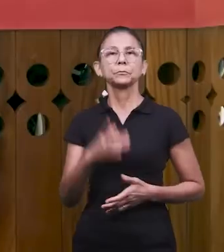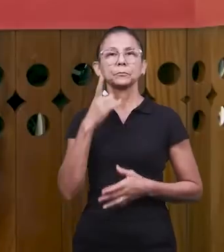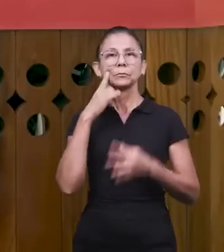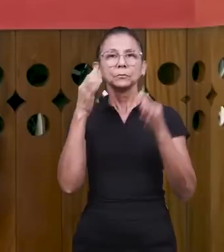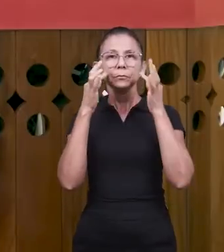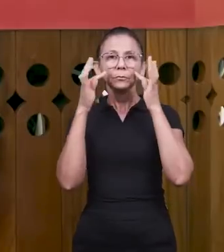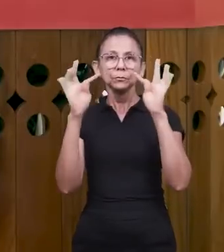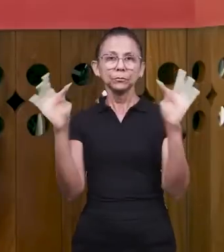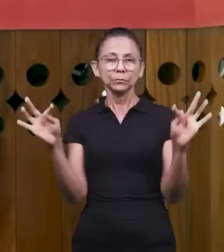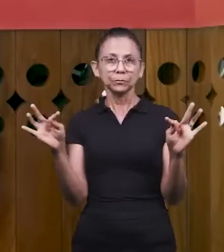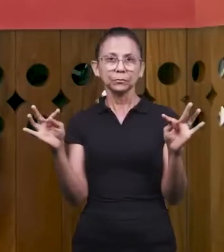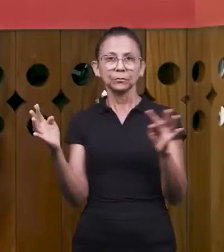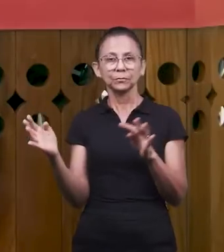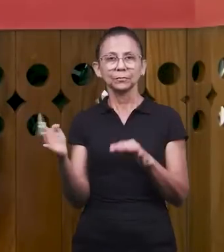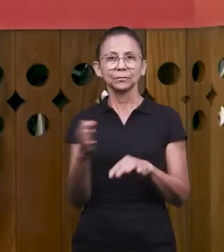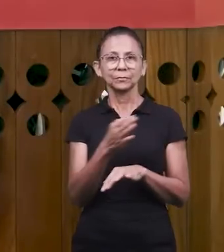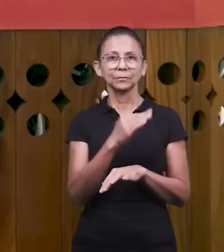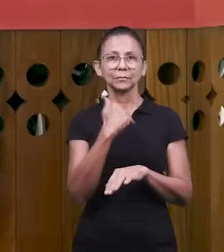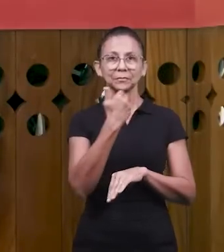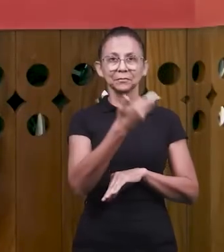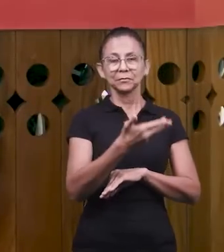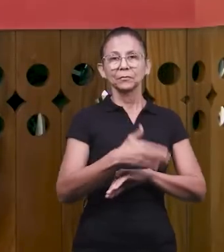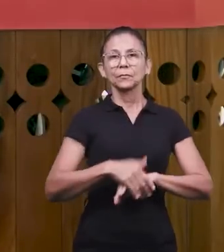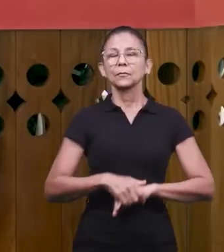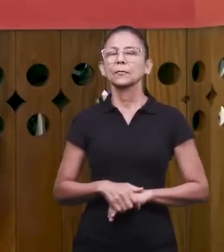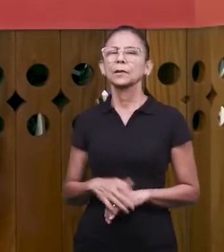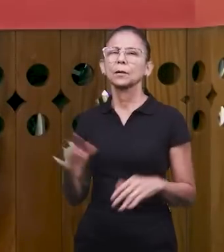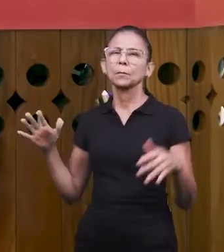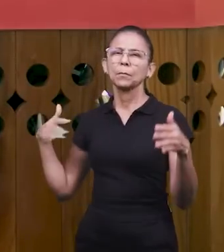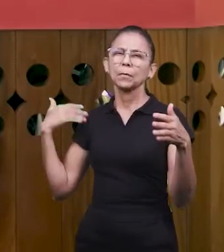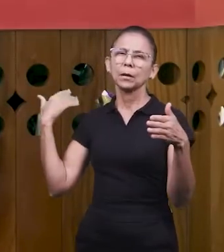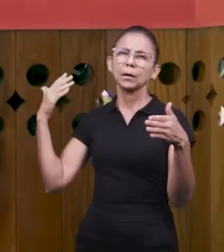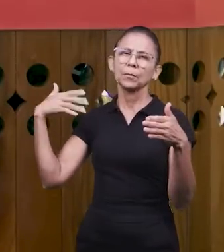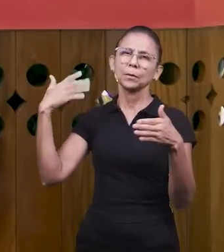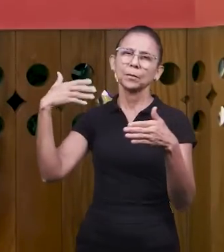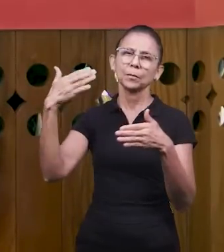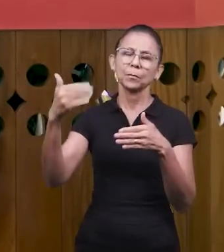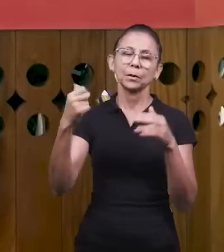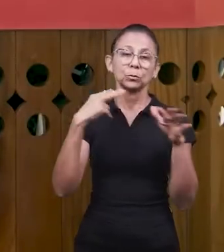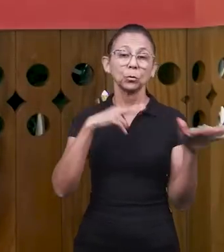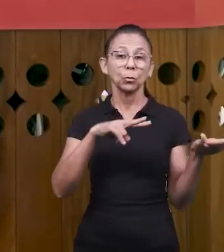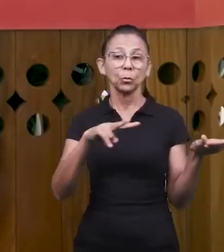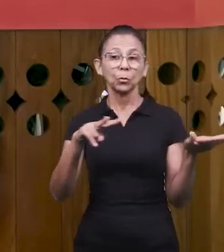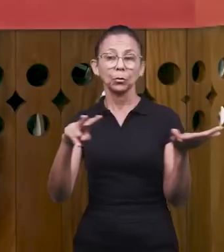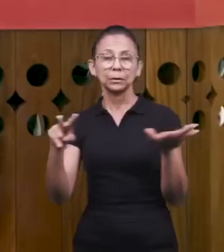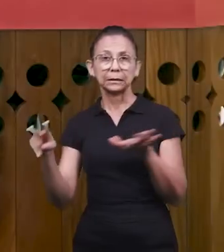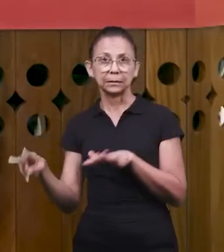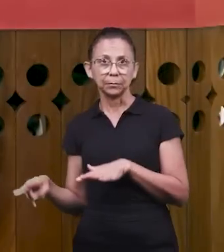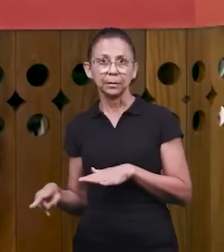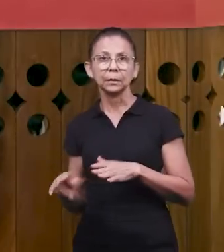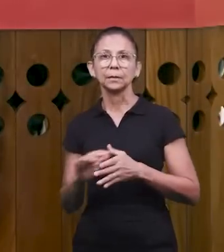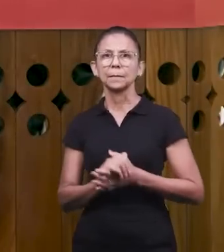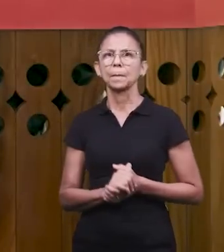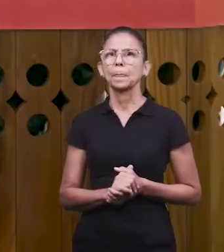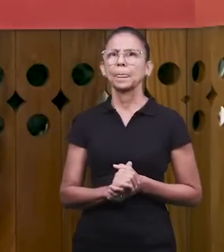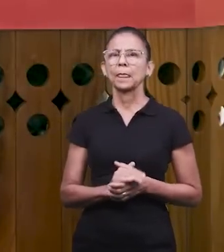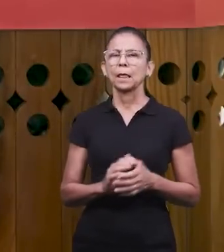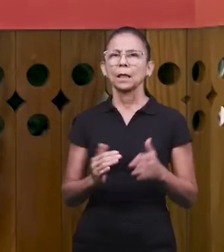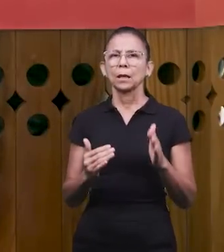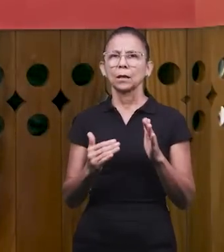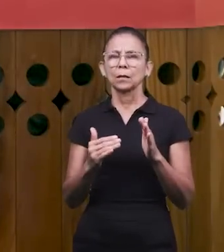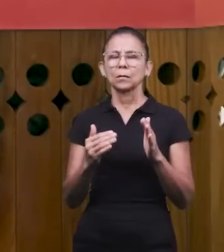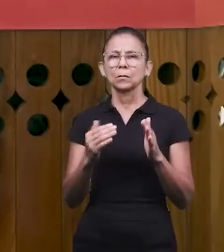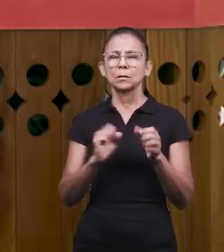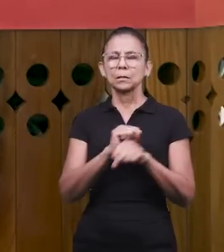irmãos do exterior. Olha, ao longo de toda a semana, a começar pelo último seminário de Domingos Martins, no estado do